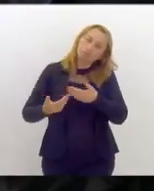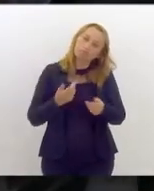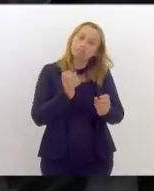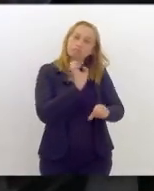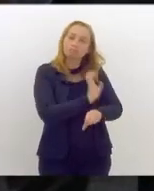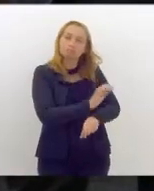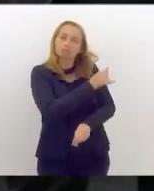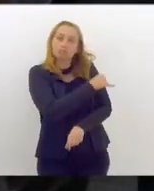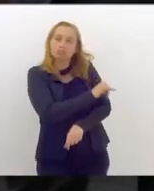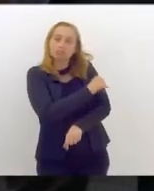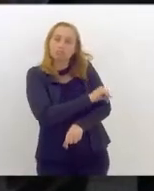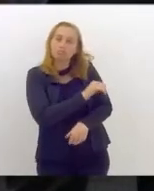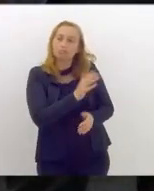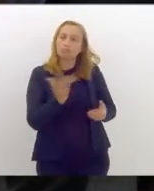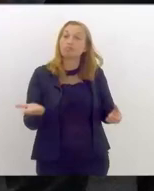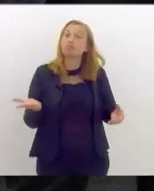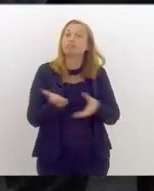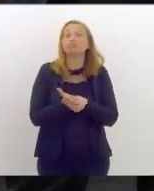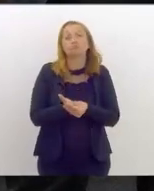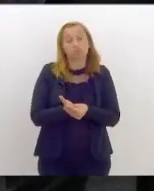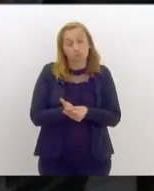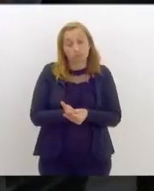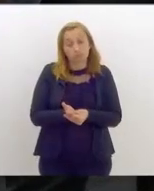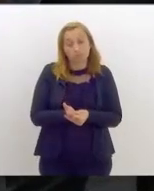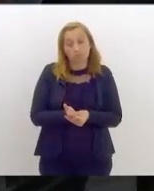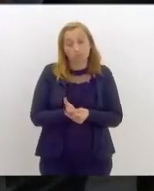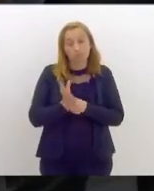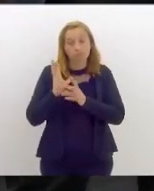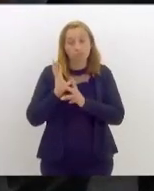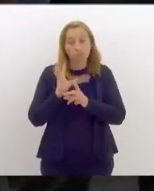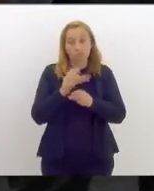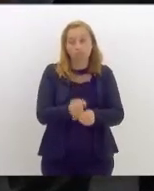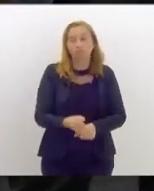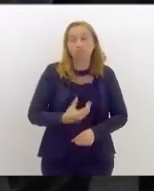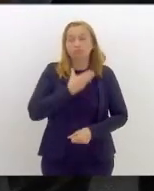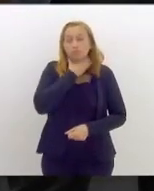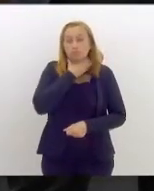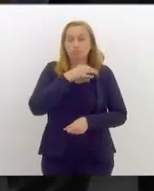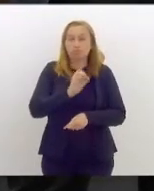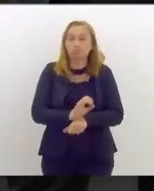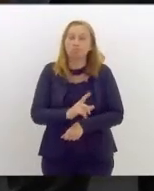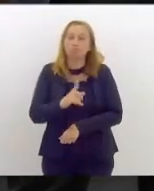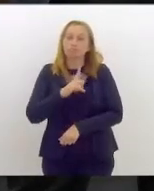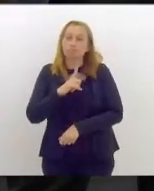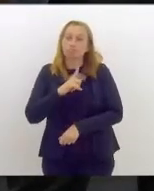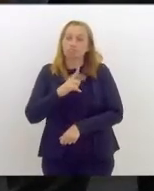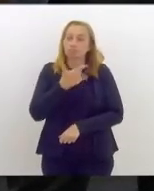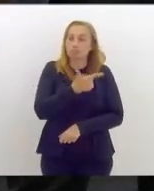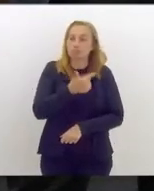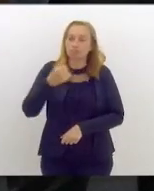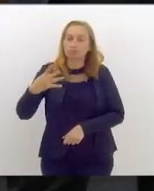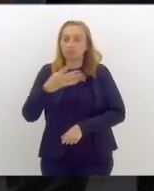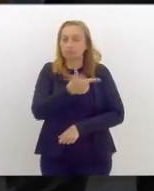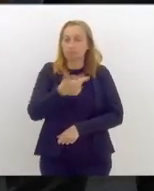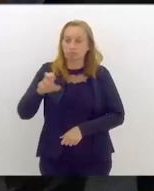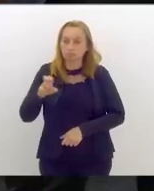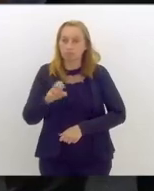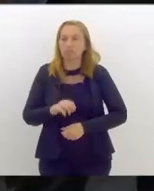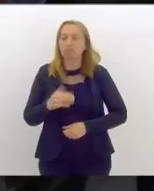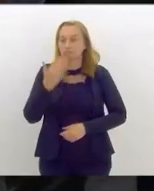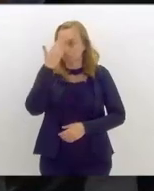Janeiro e de todos os processos que resultaram na crise que o estado enfrentou 2014/2015